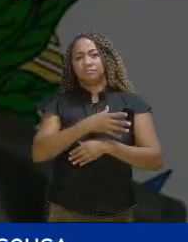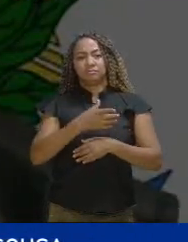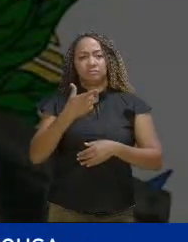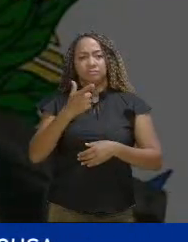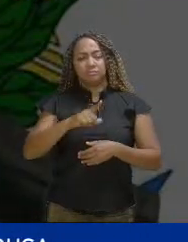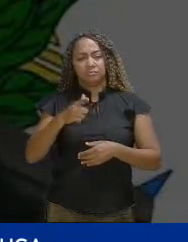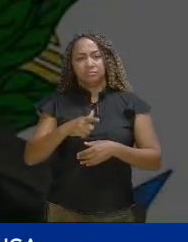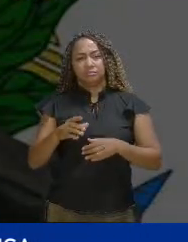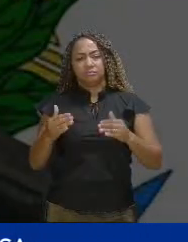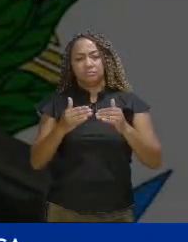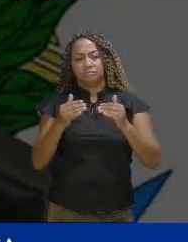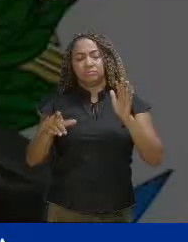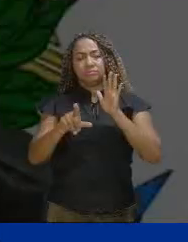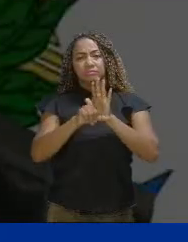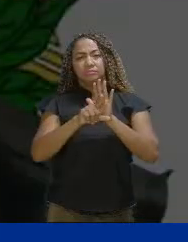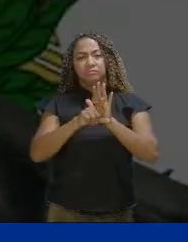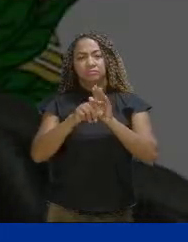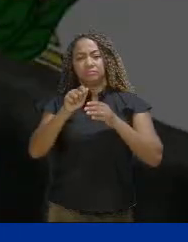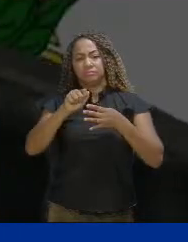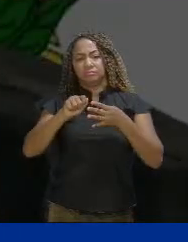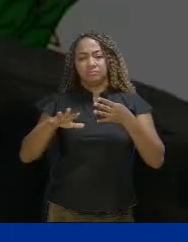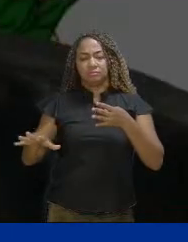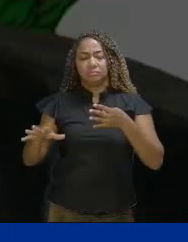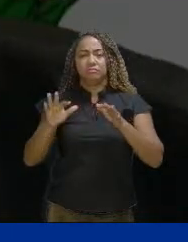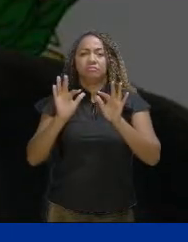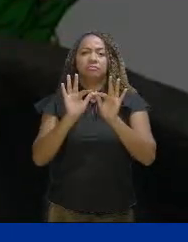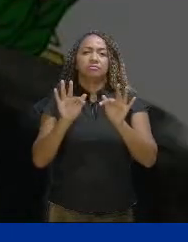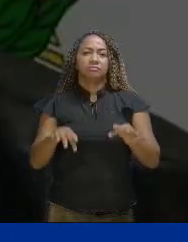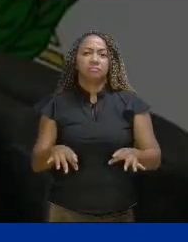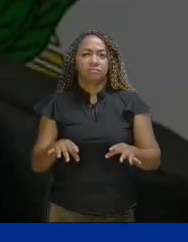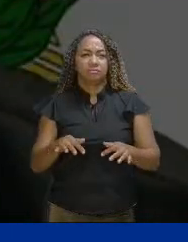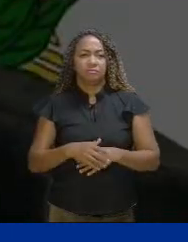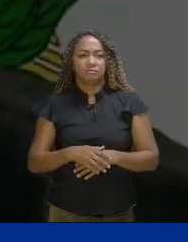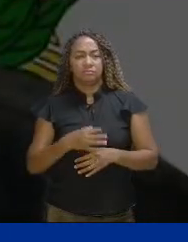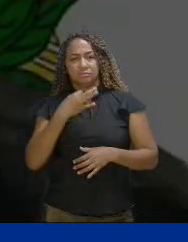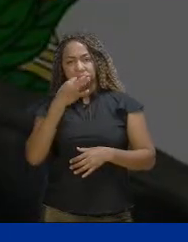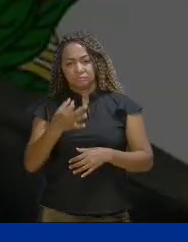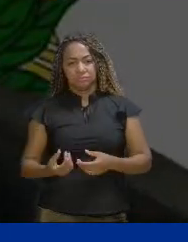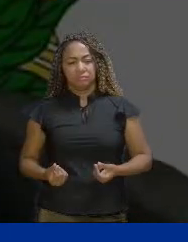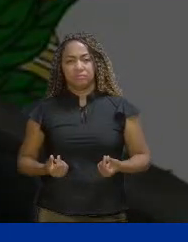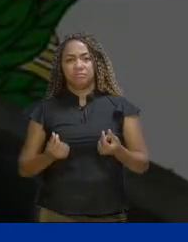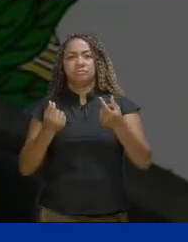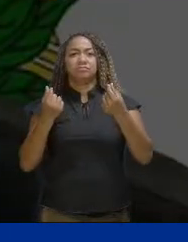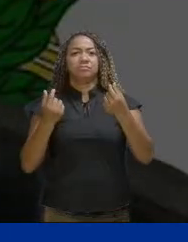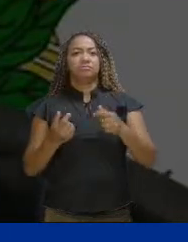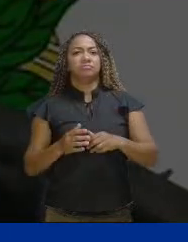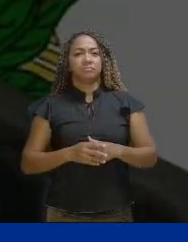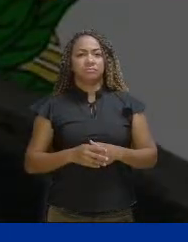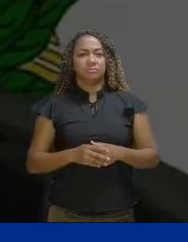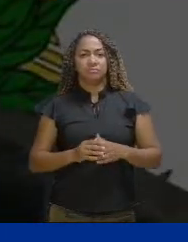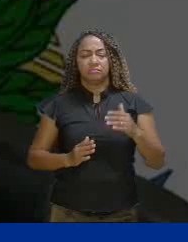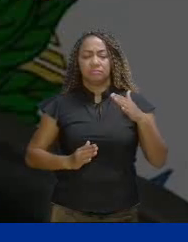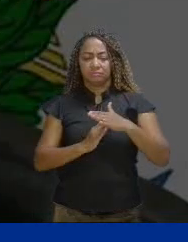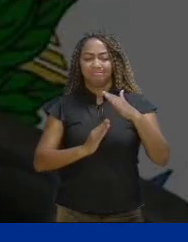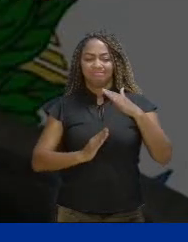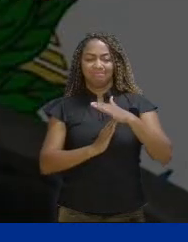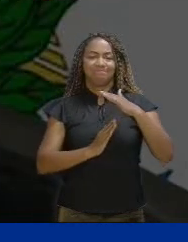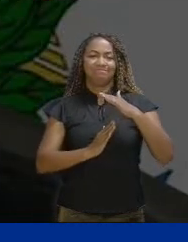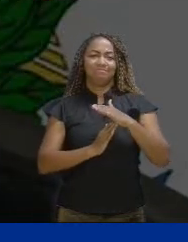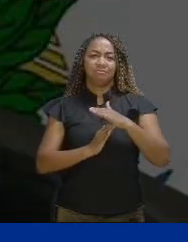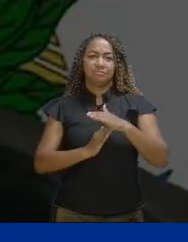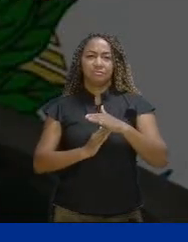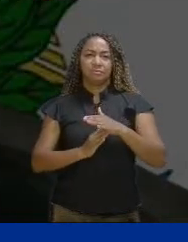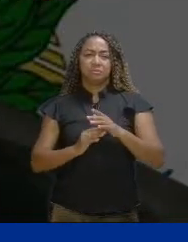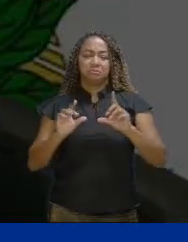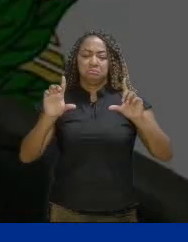amparo legal nem jurisprudencial. Por fim, quanto ao argumento de que o valor da extrapolação do limite de gasto seria